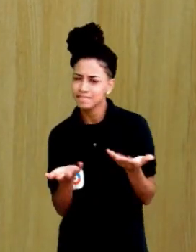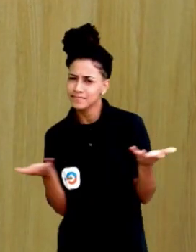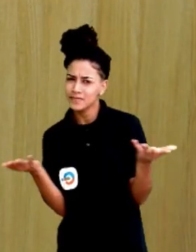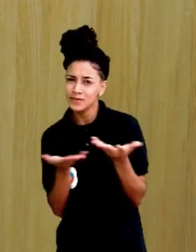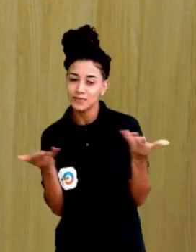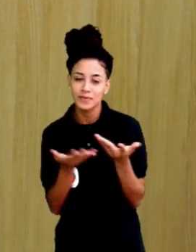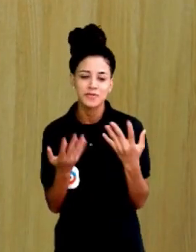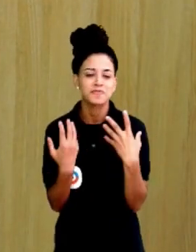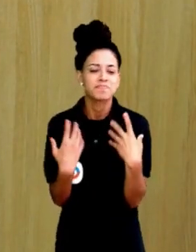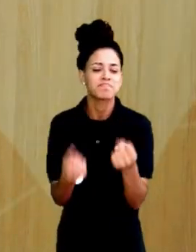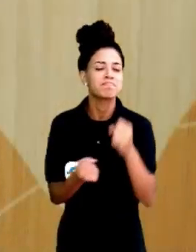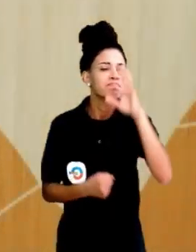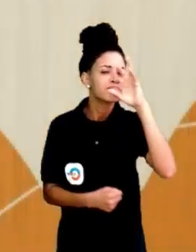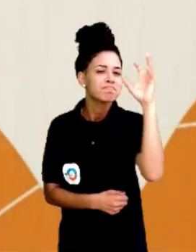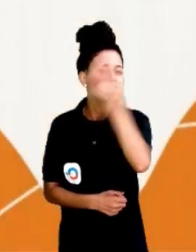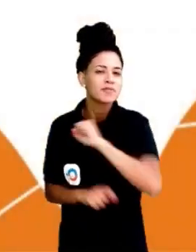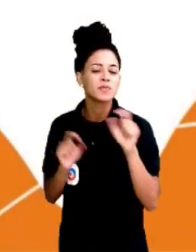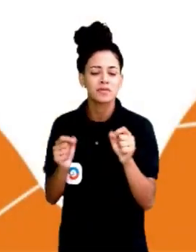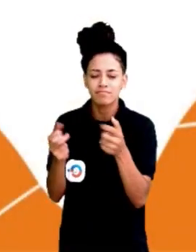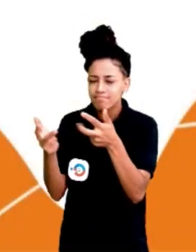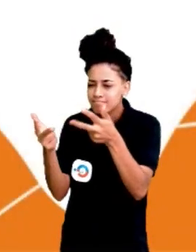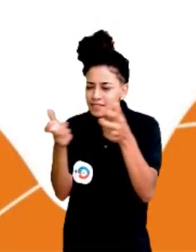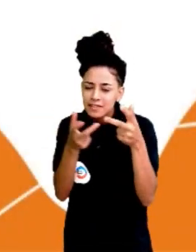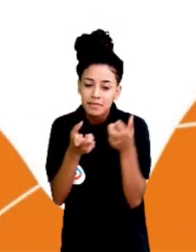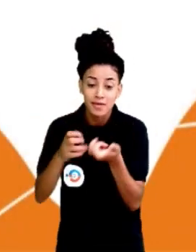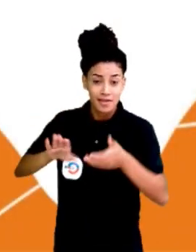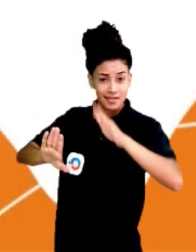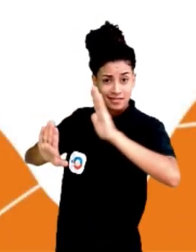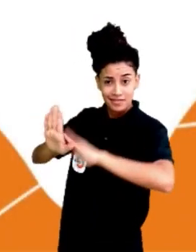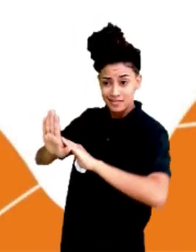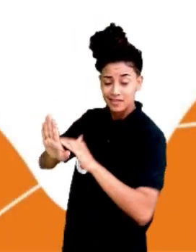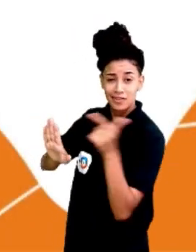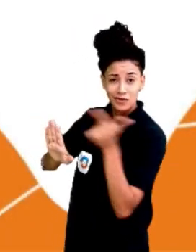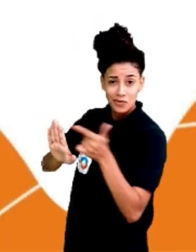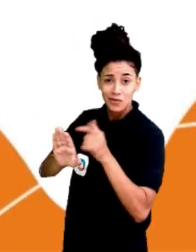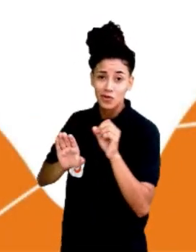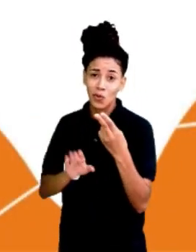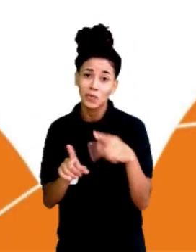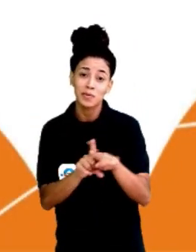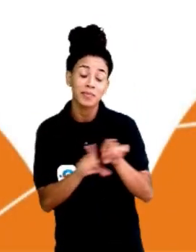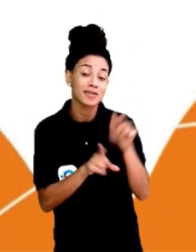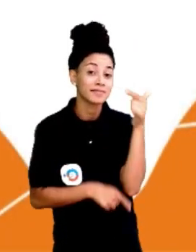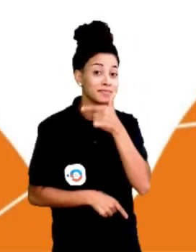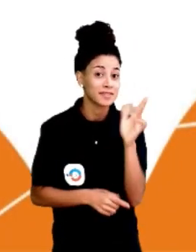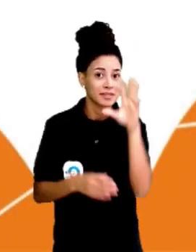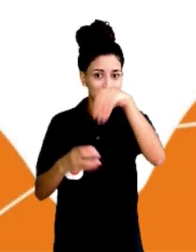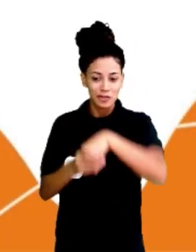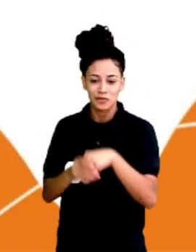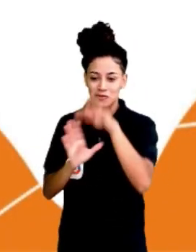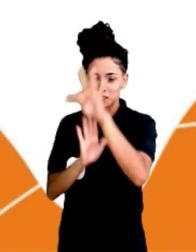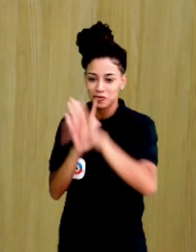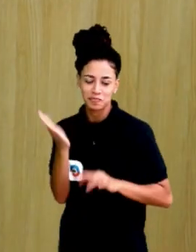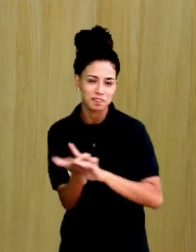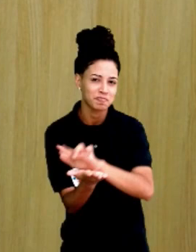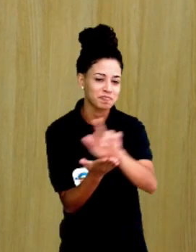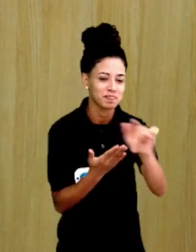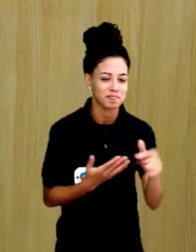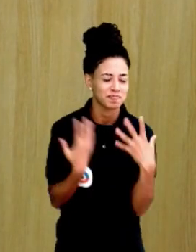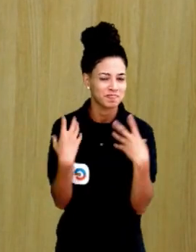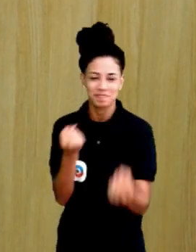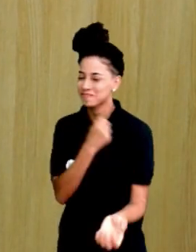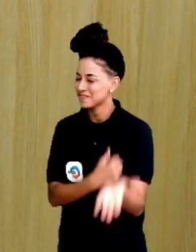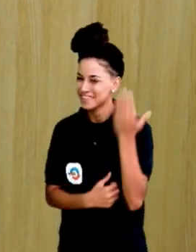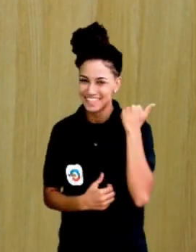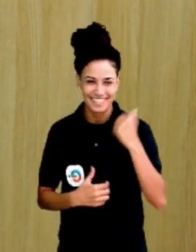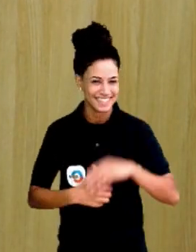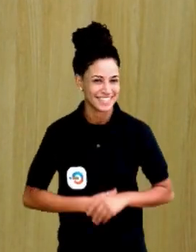gente vai identificar os efeitos de ironia ou humor em textos variados vem